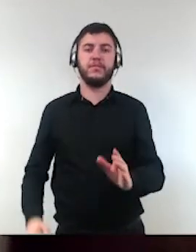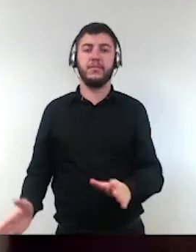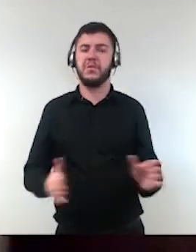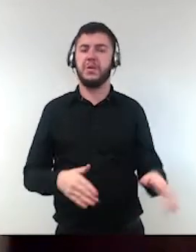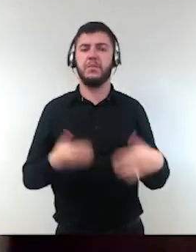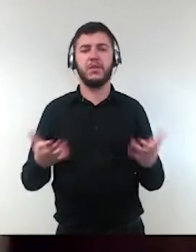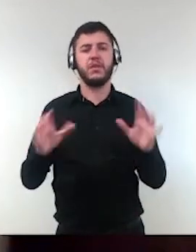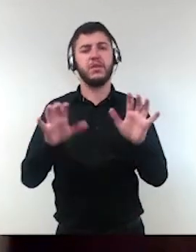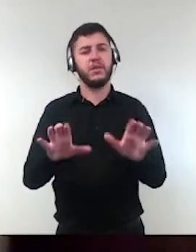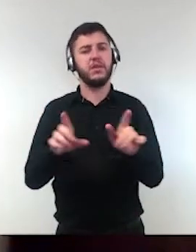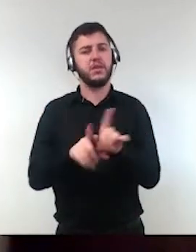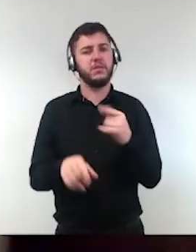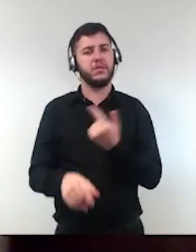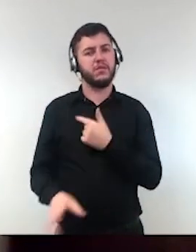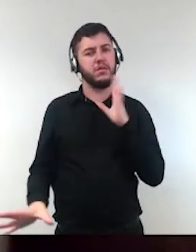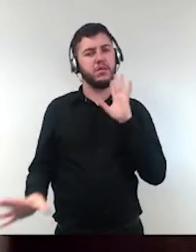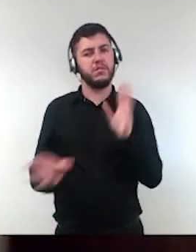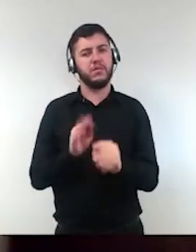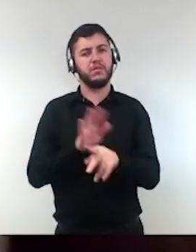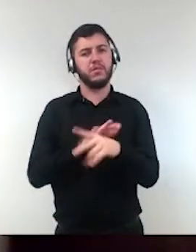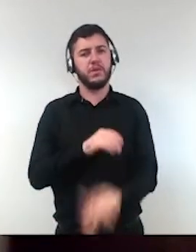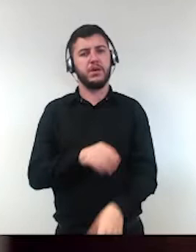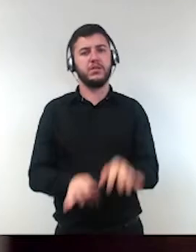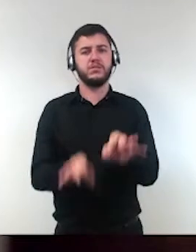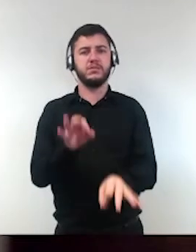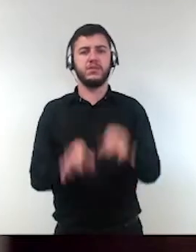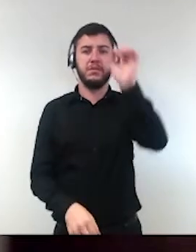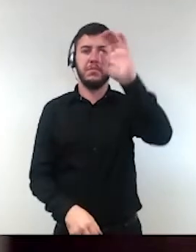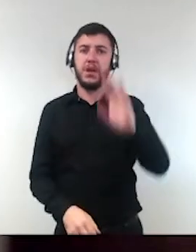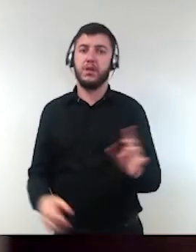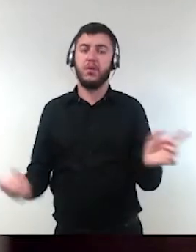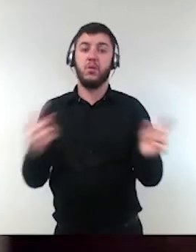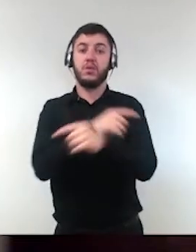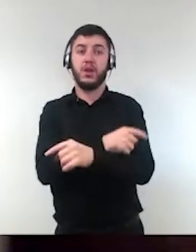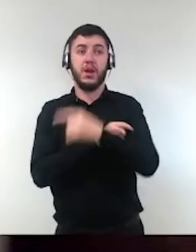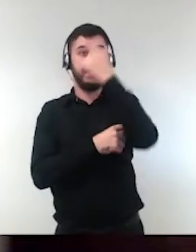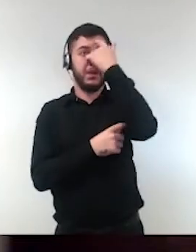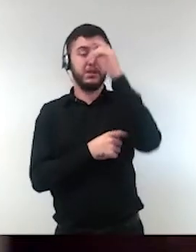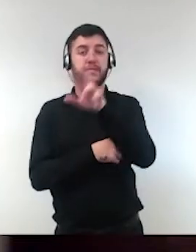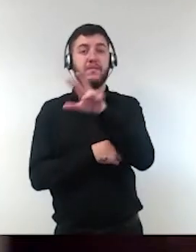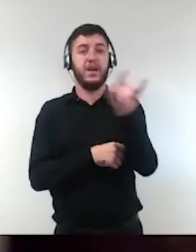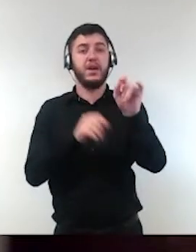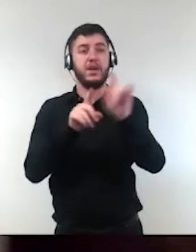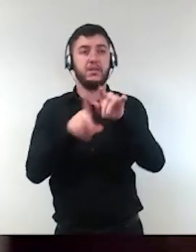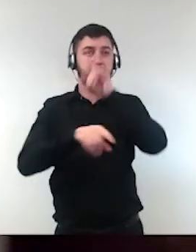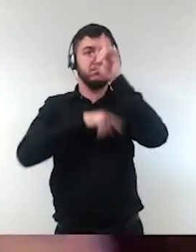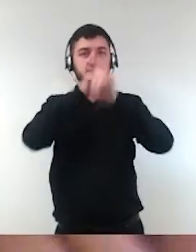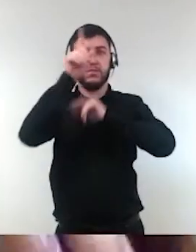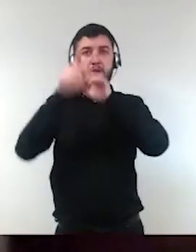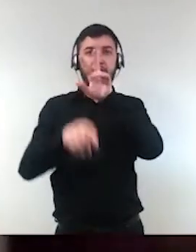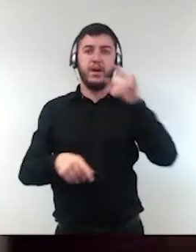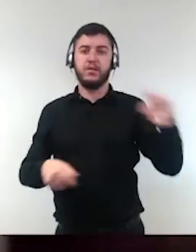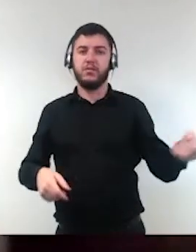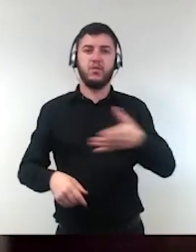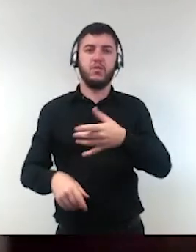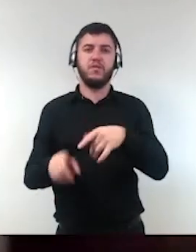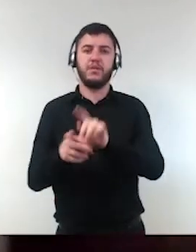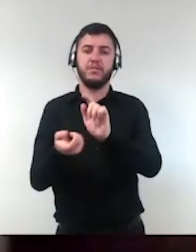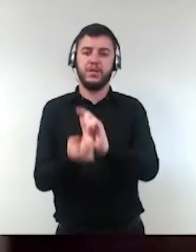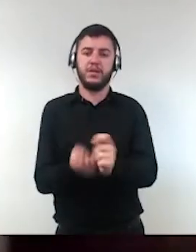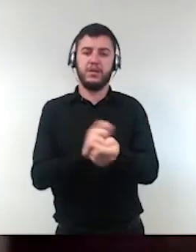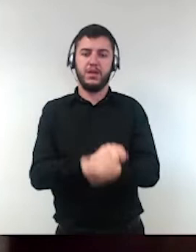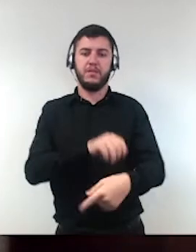isso demonstra que a justiça brasileira, ao contrário do que muitos pensavam, soube se reinventar, soube se adaptar